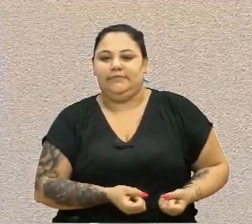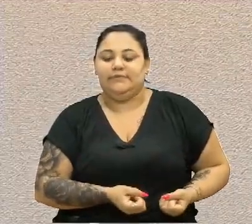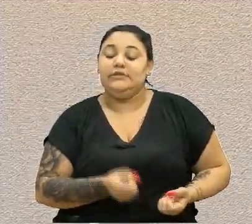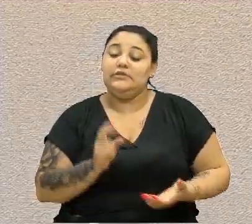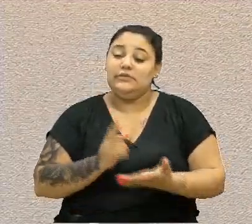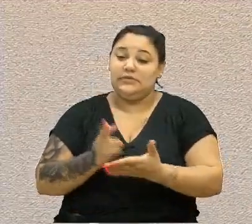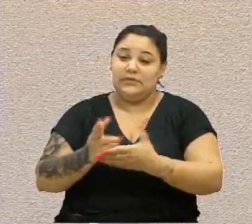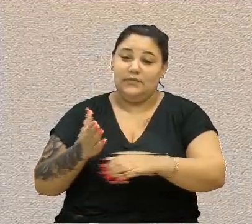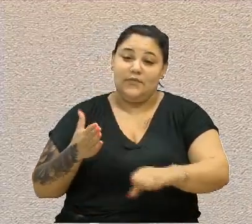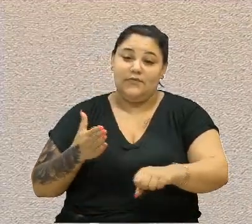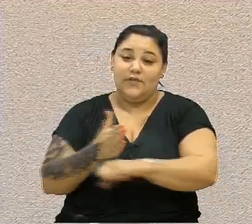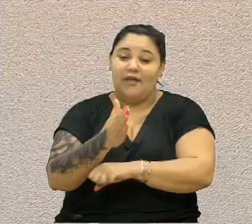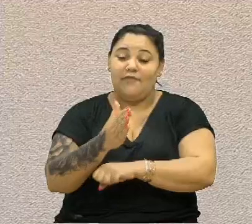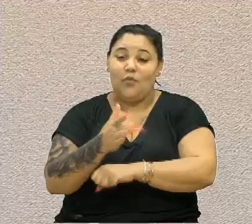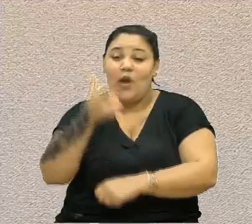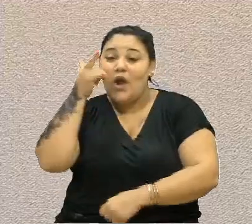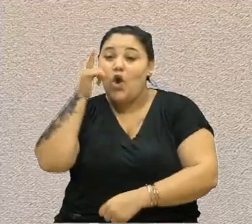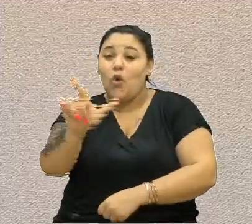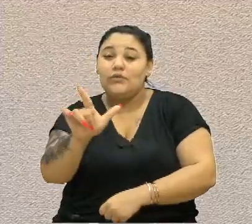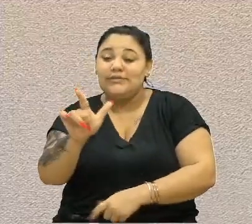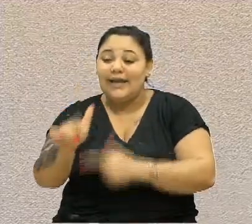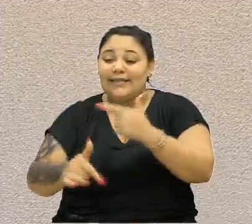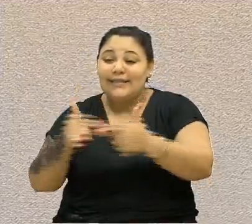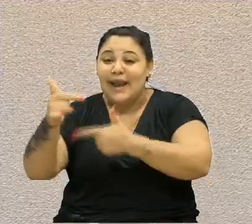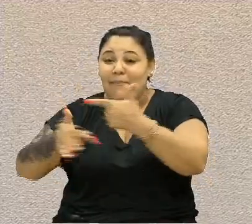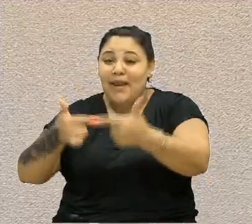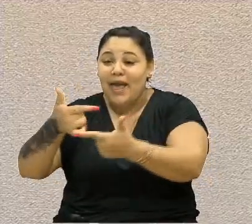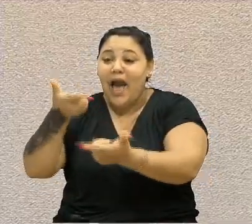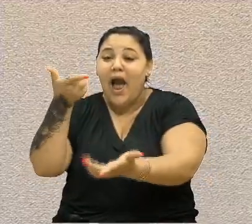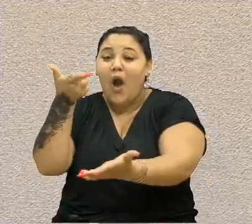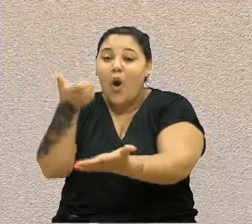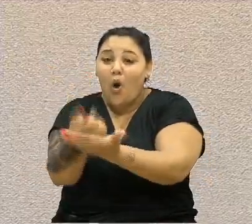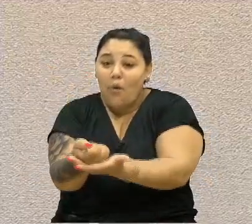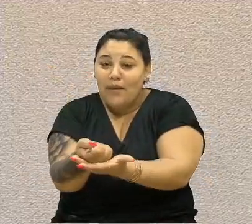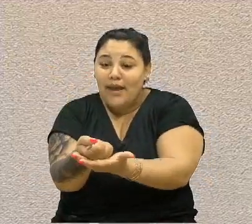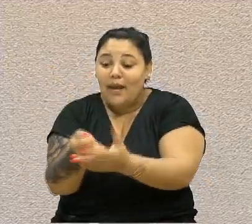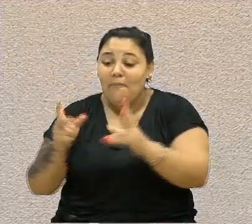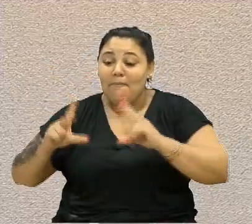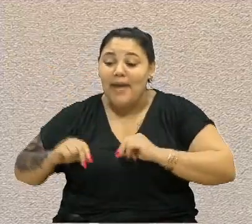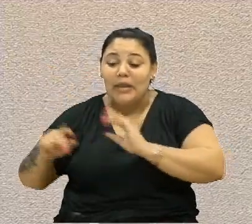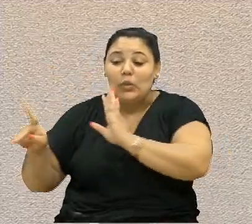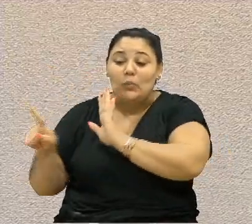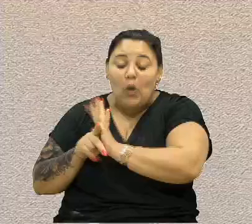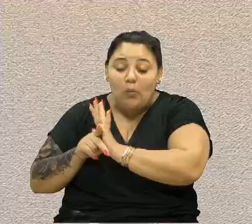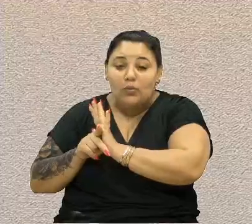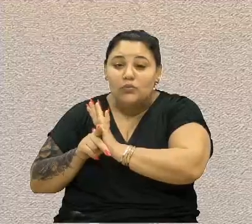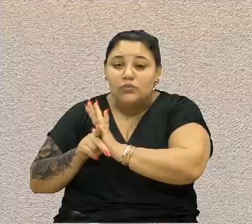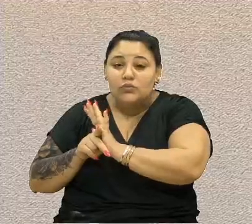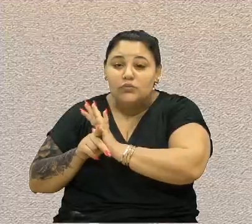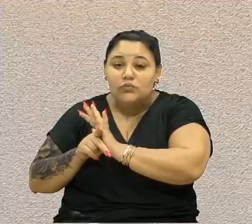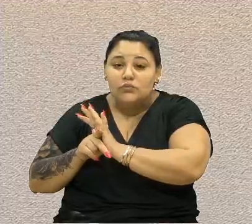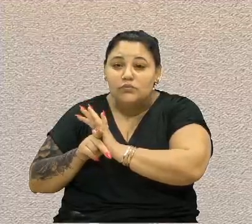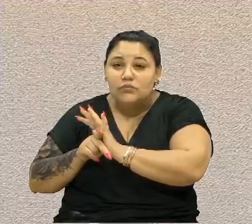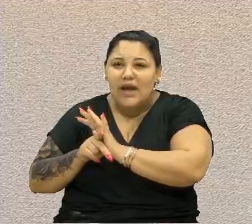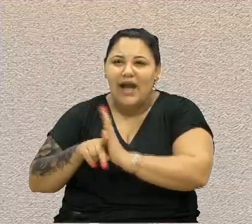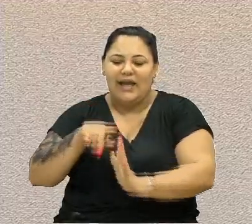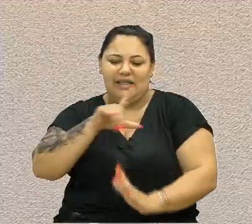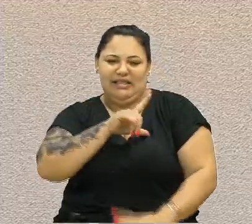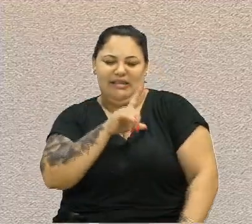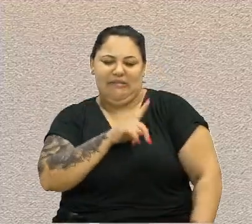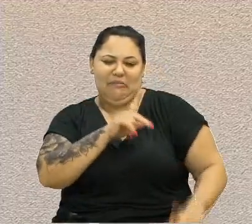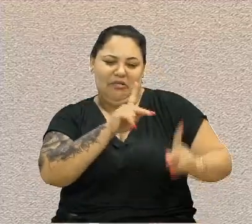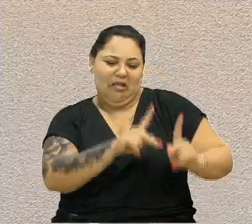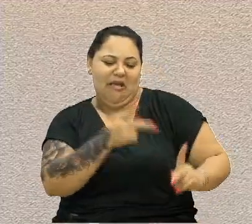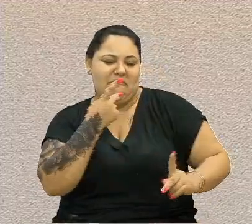em conquistar, trabalhar e conquistar com o mérito próprio. Aí tem pessoas que dizem, mas como é que